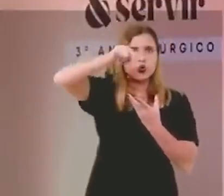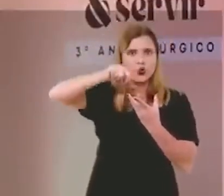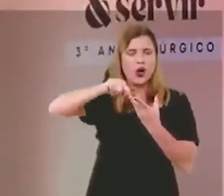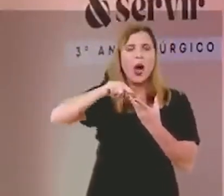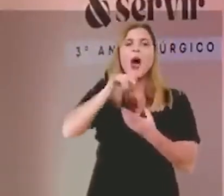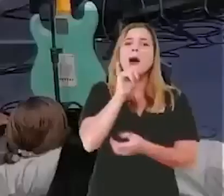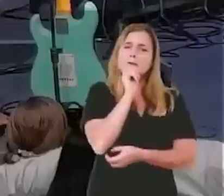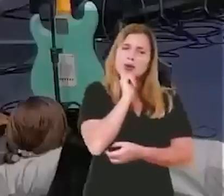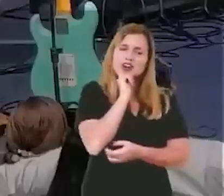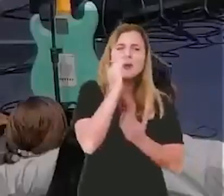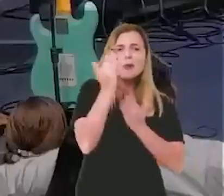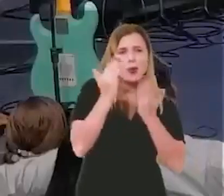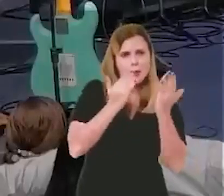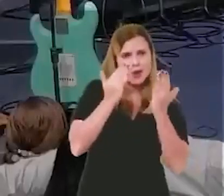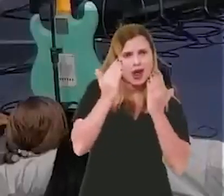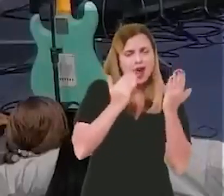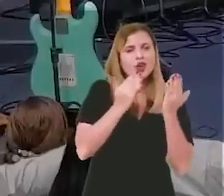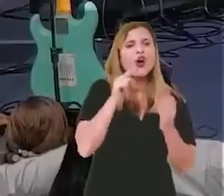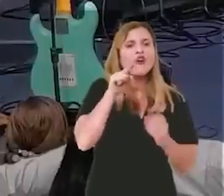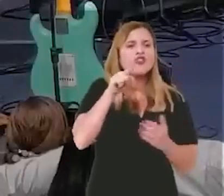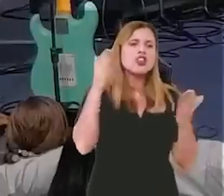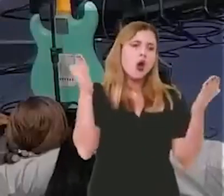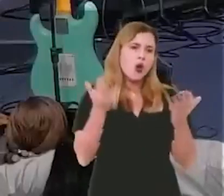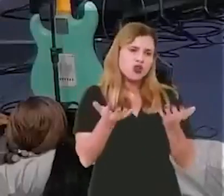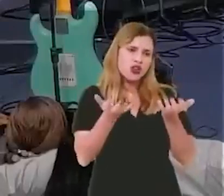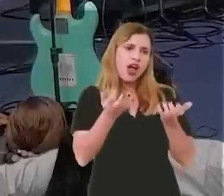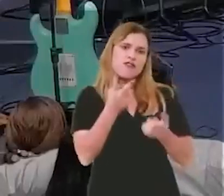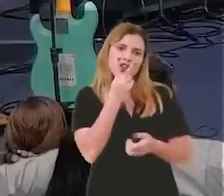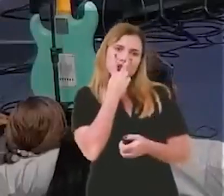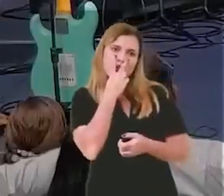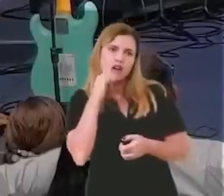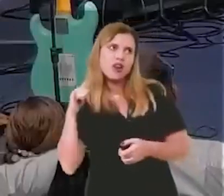estou aqui, o Senhor só pode ser esse aqui. Esse é o nosso Deus.